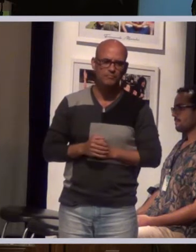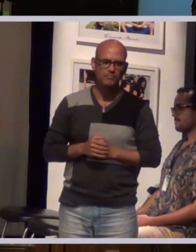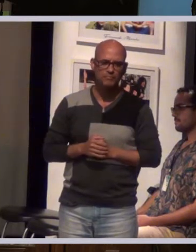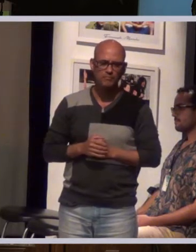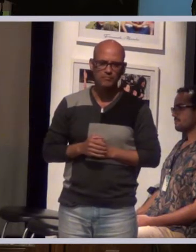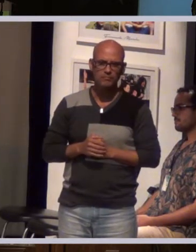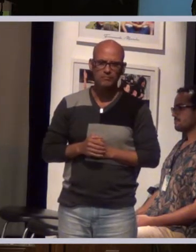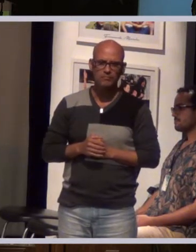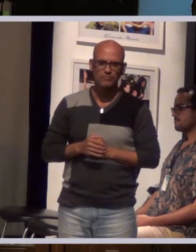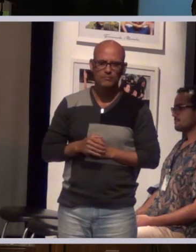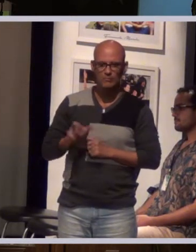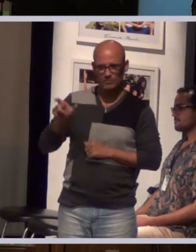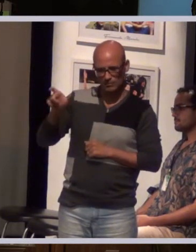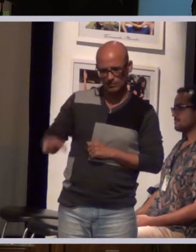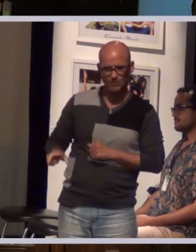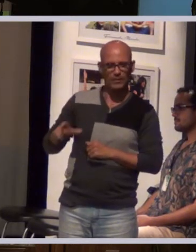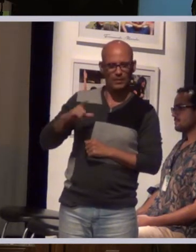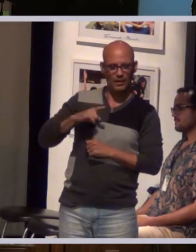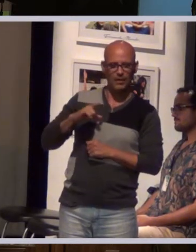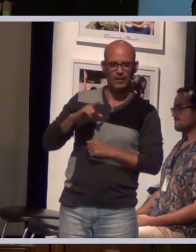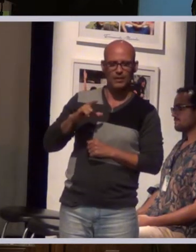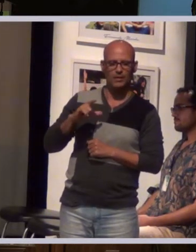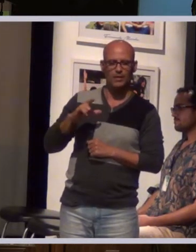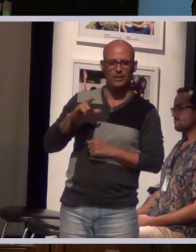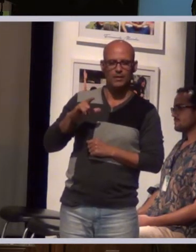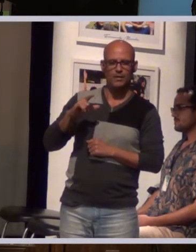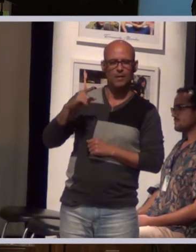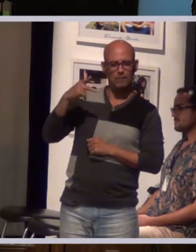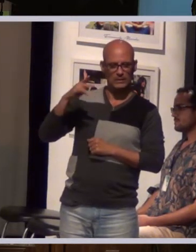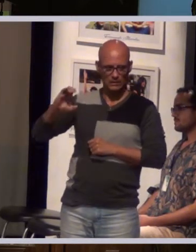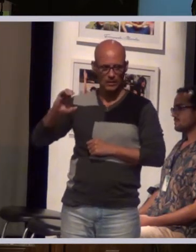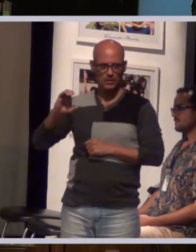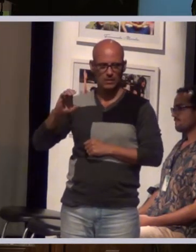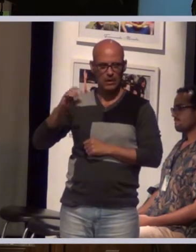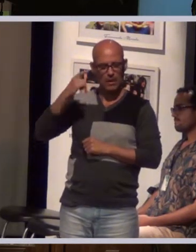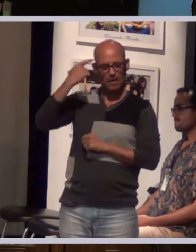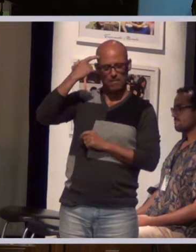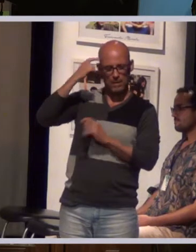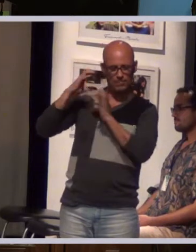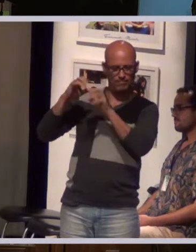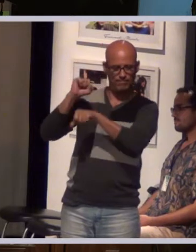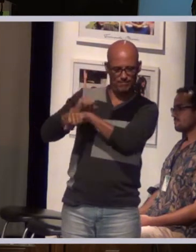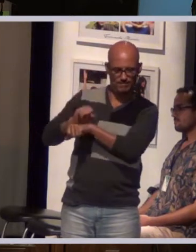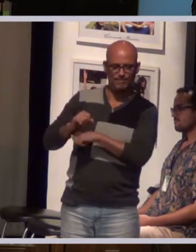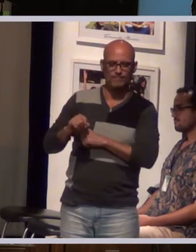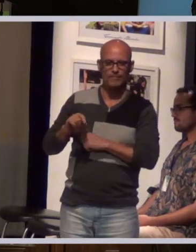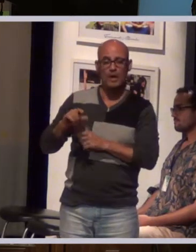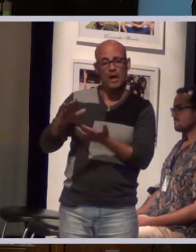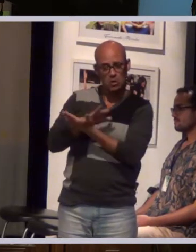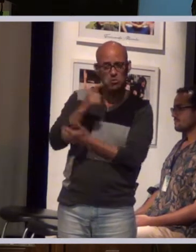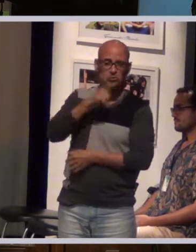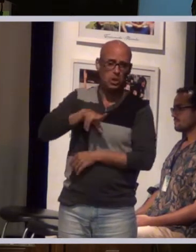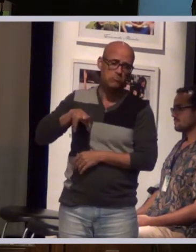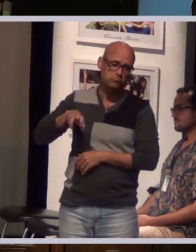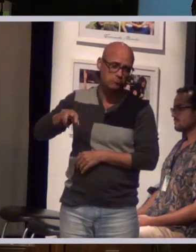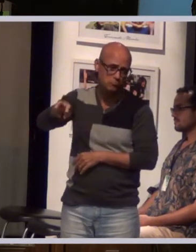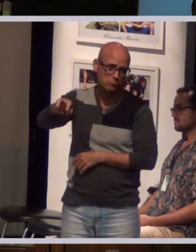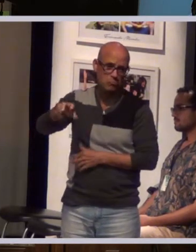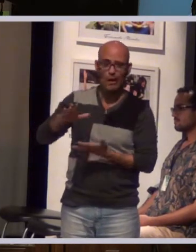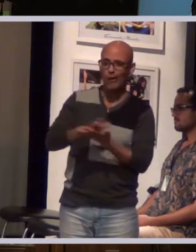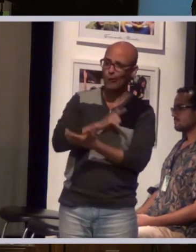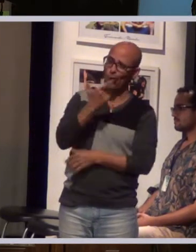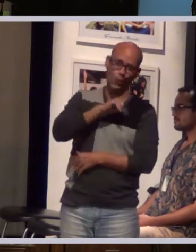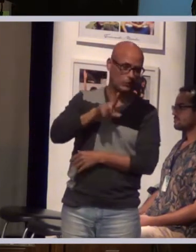Os indivíduos com PC formam um grupo heterogêneo. Alguns são capazes de caminhar, enquanto outros